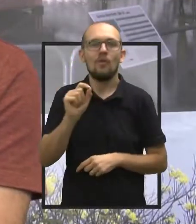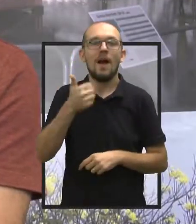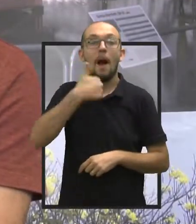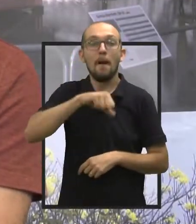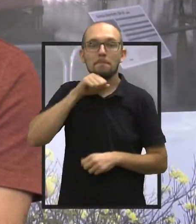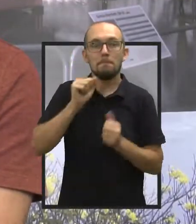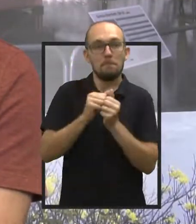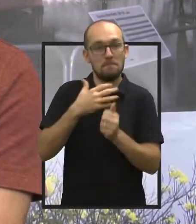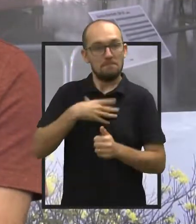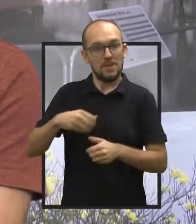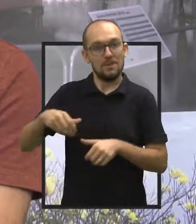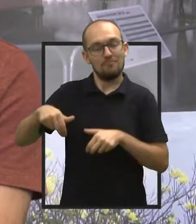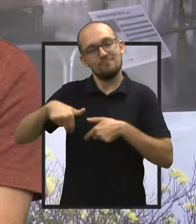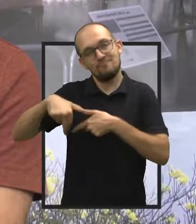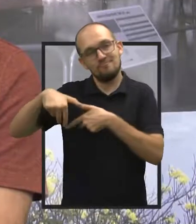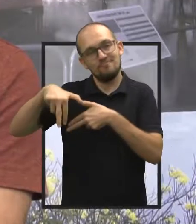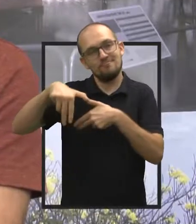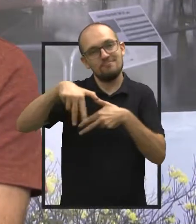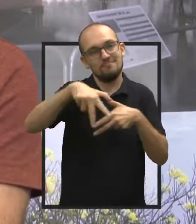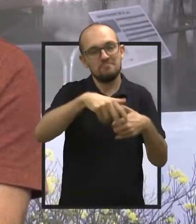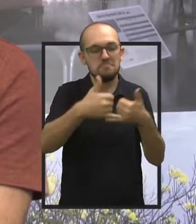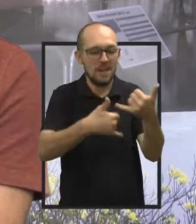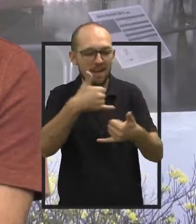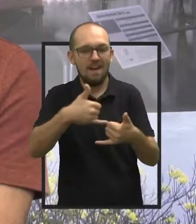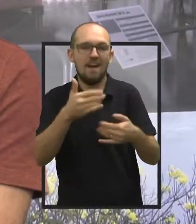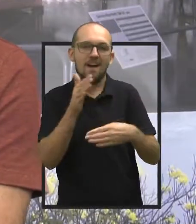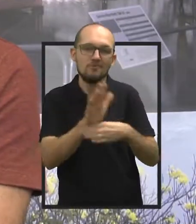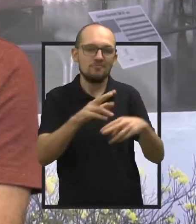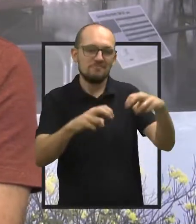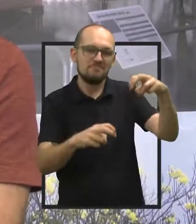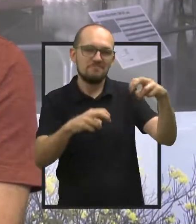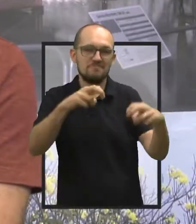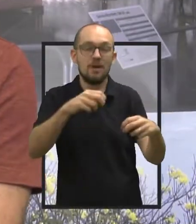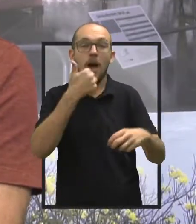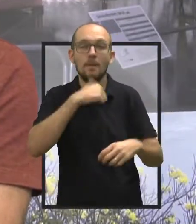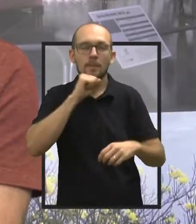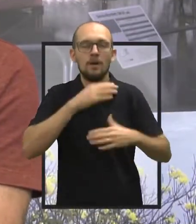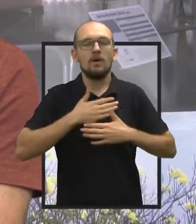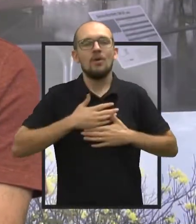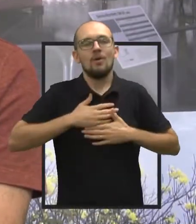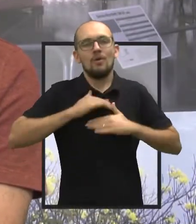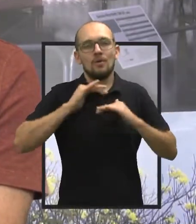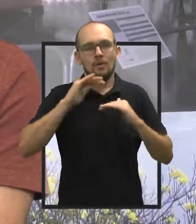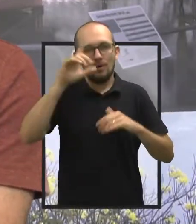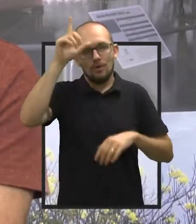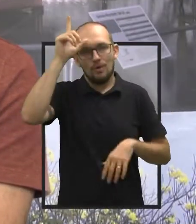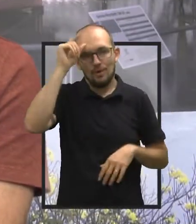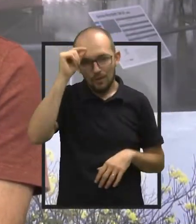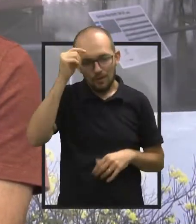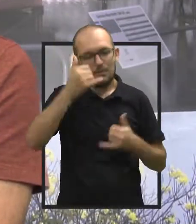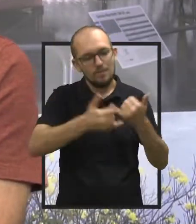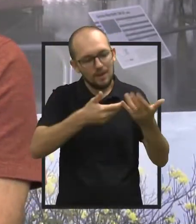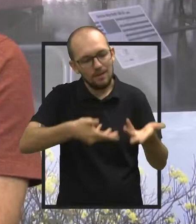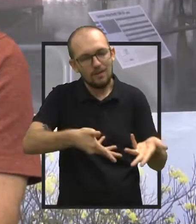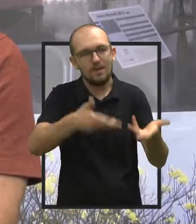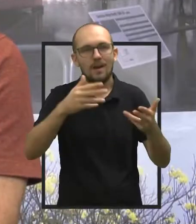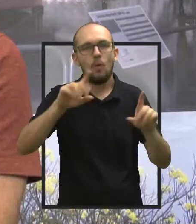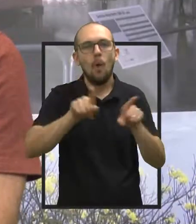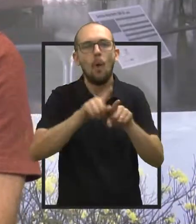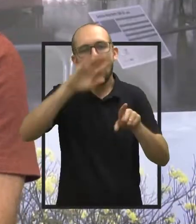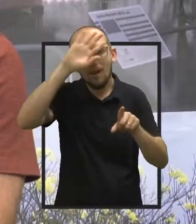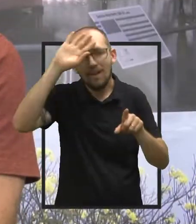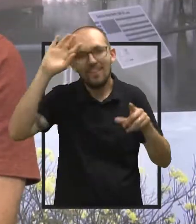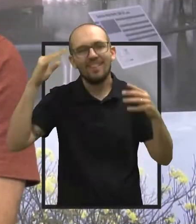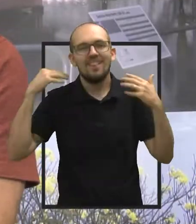levar uma criança num parquinho, ver ela brincando lá, né? É um momento de lazer, né? Da criança e da mãe, né? Acompanhando seu filho